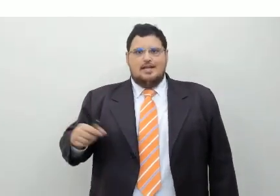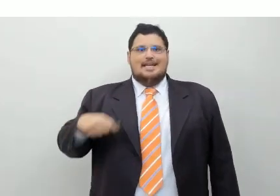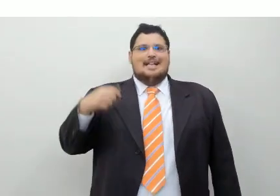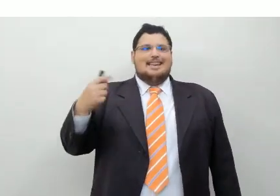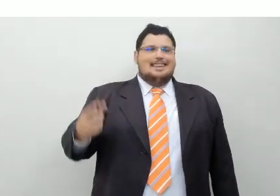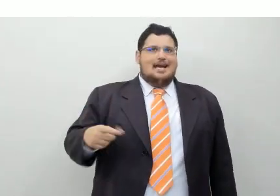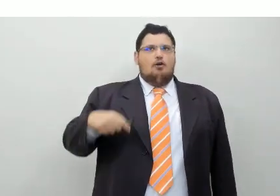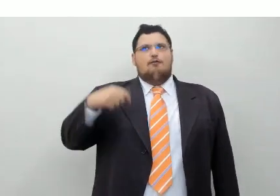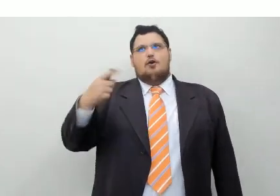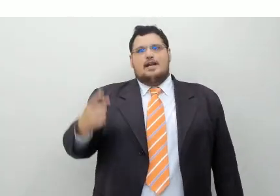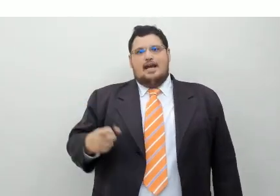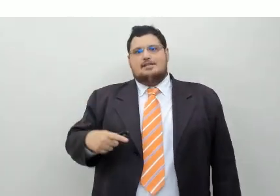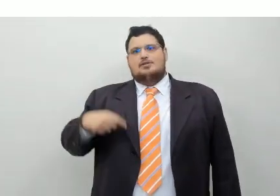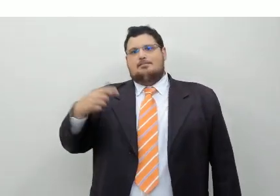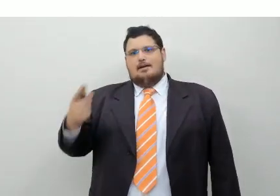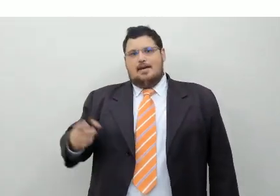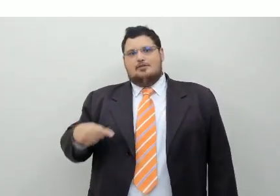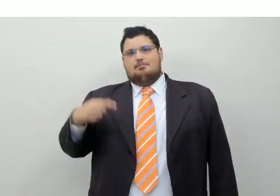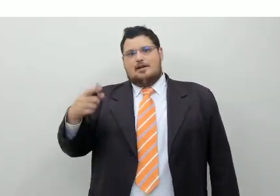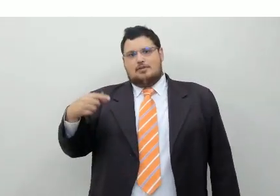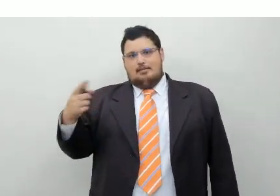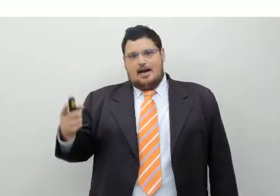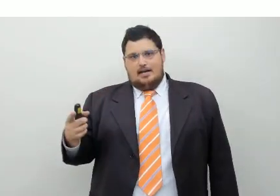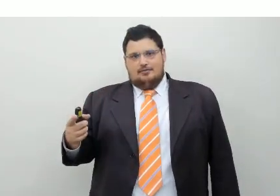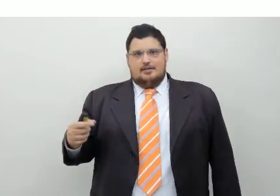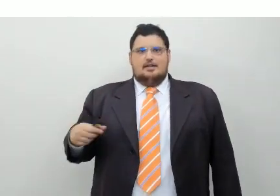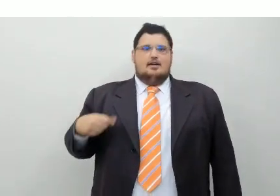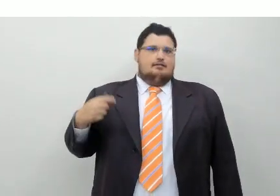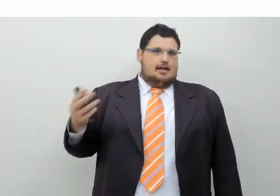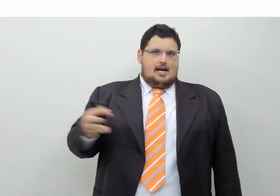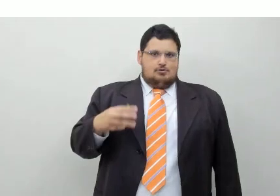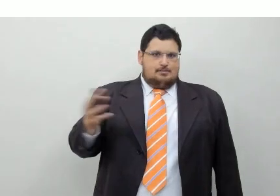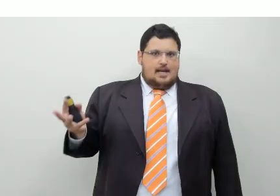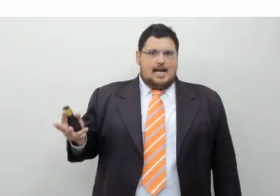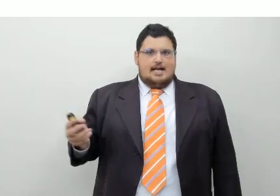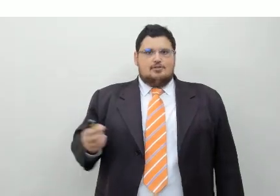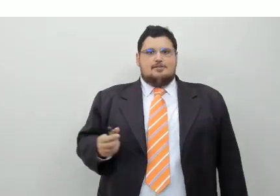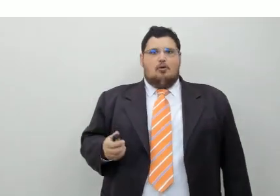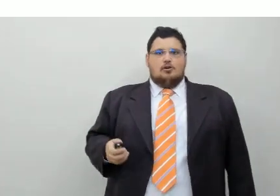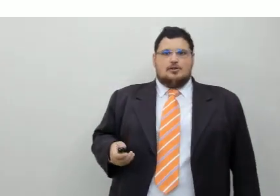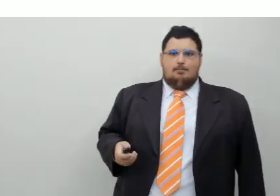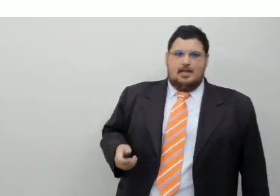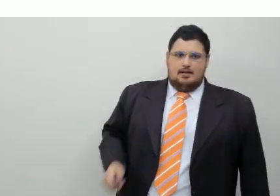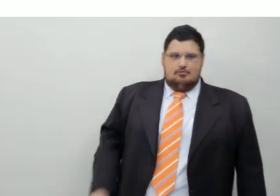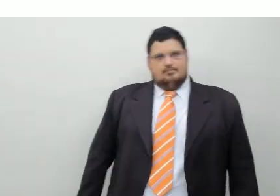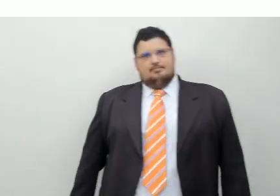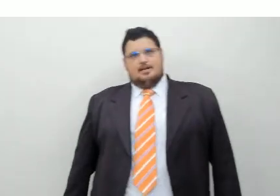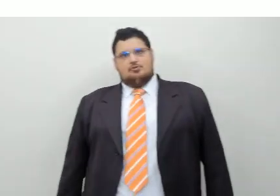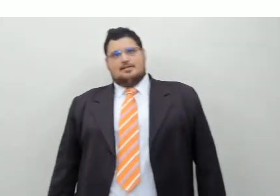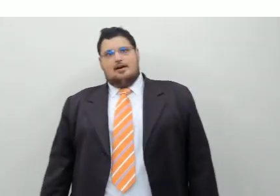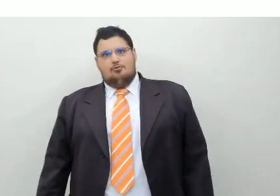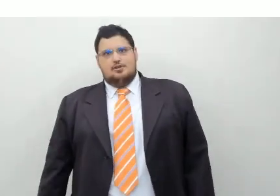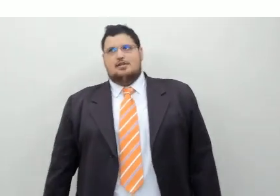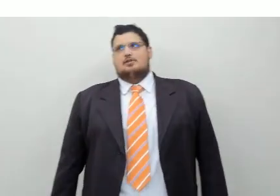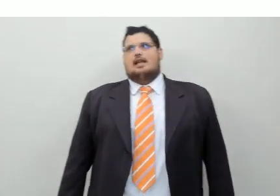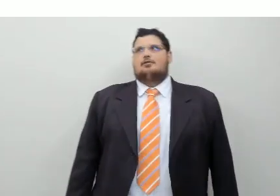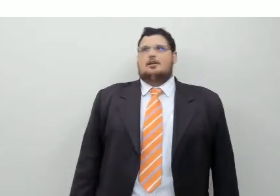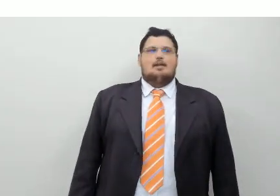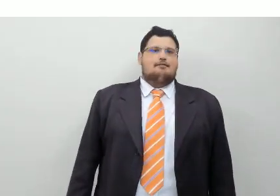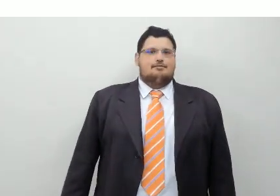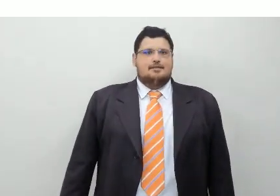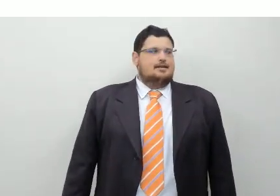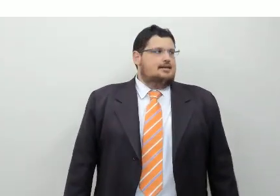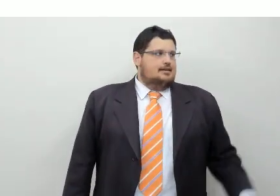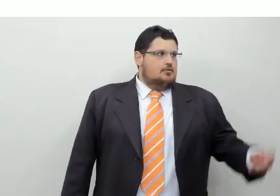risco, não fornece os equipamentos para o trabalho, ficando os empregados expostos ao perigo da sua saúde. Então, sei lá, eu